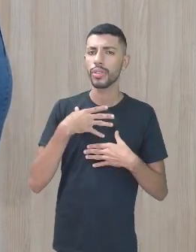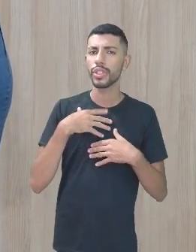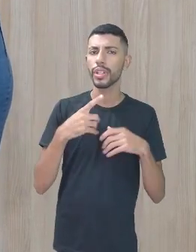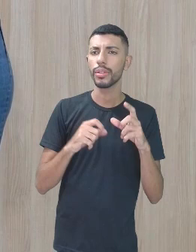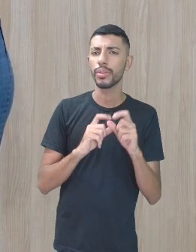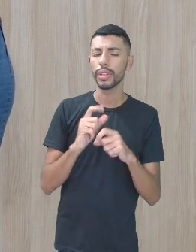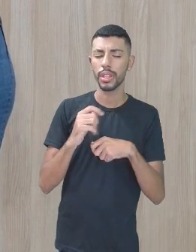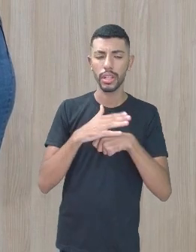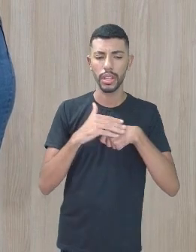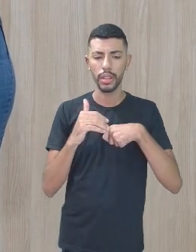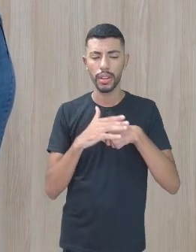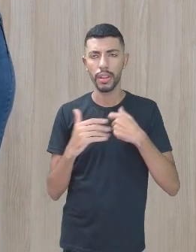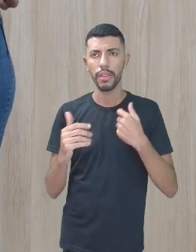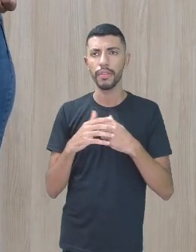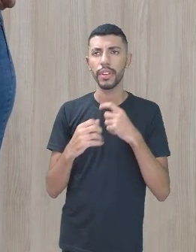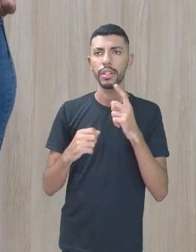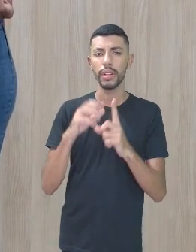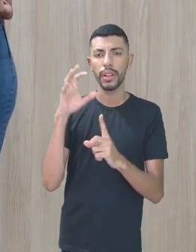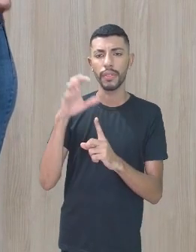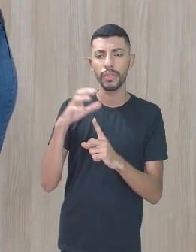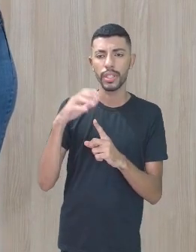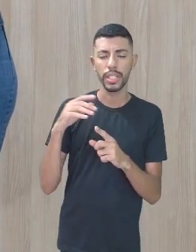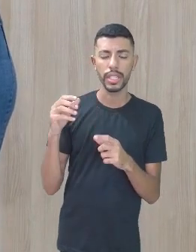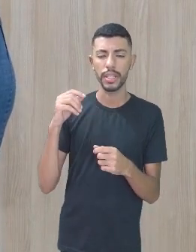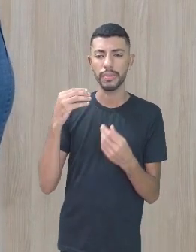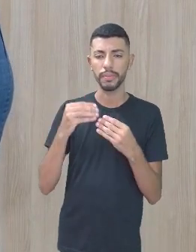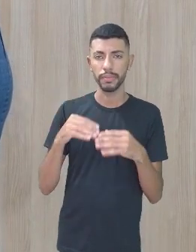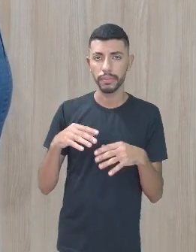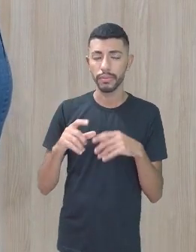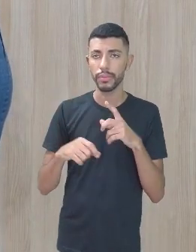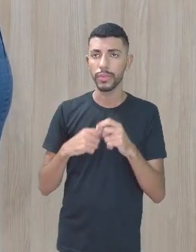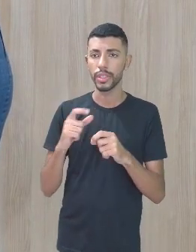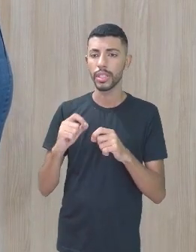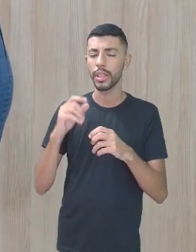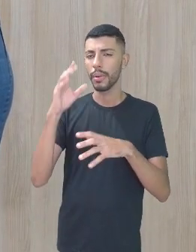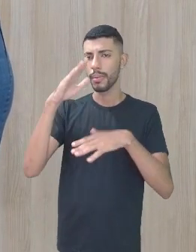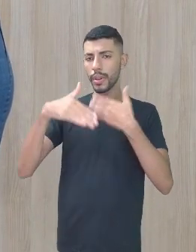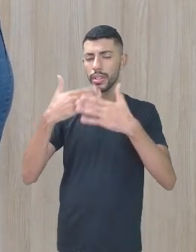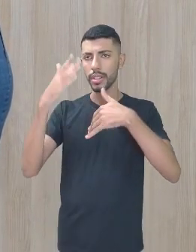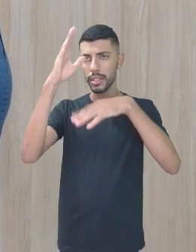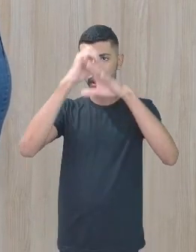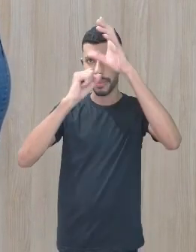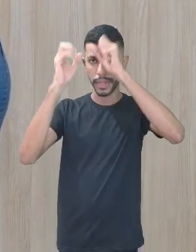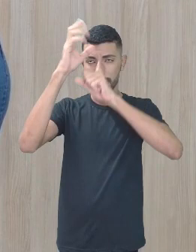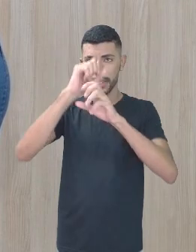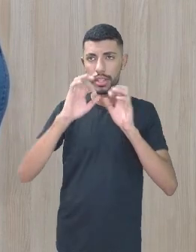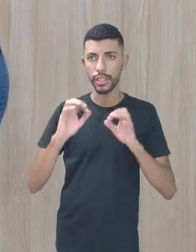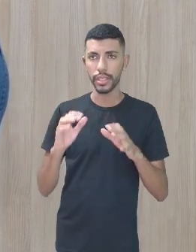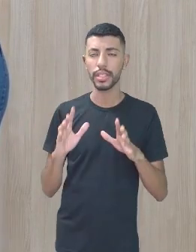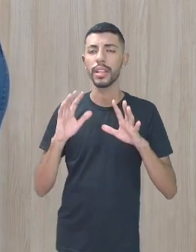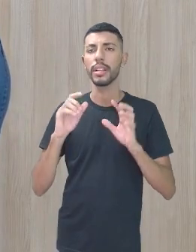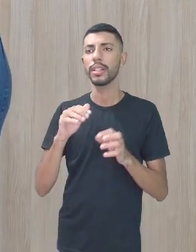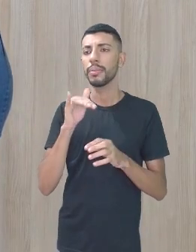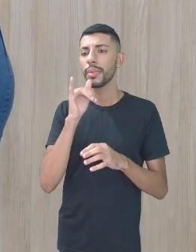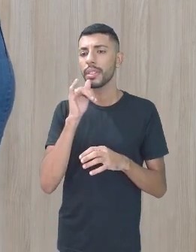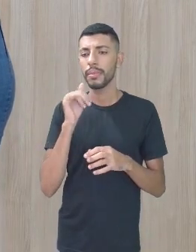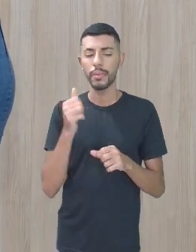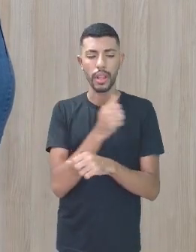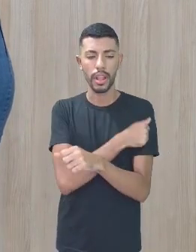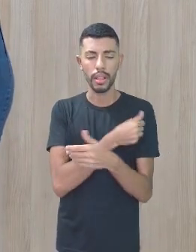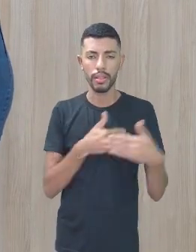afeto ele interfere no processo de aprendizagem? Na aquisição de competências que fazem com que esse estudante